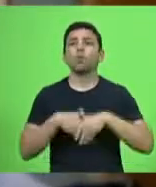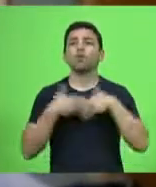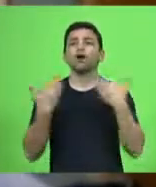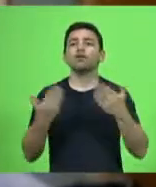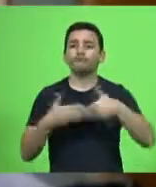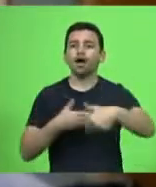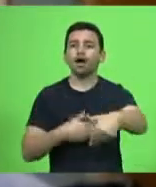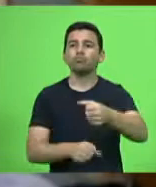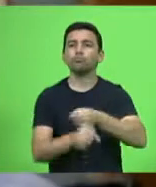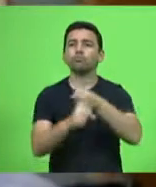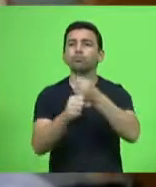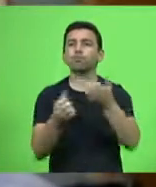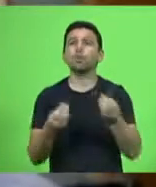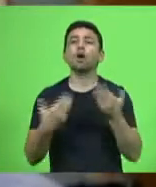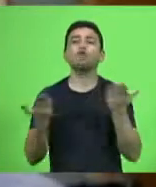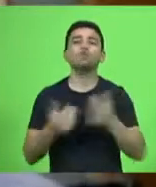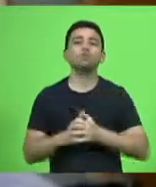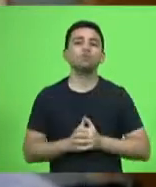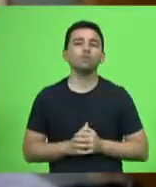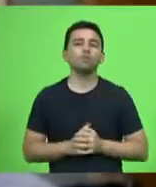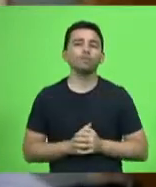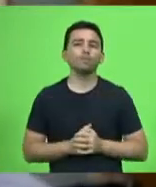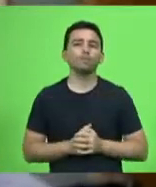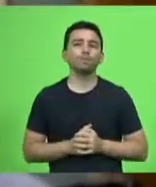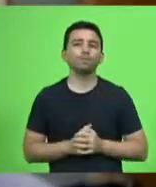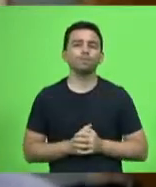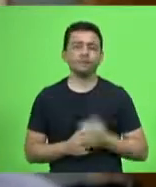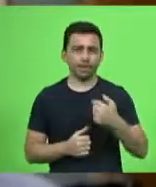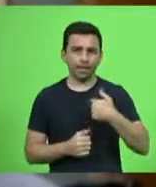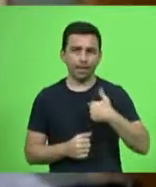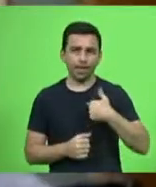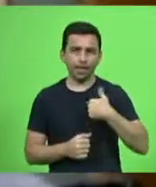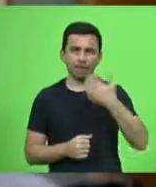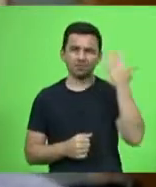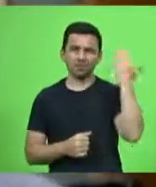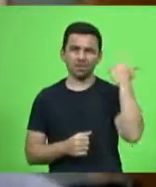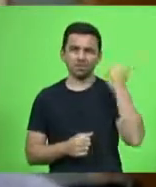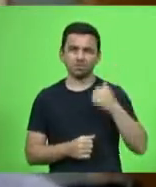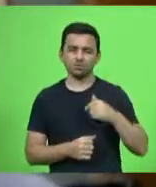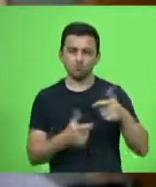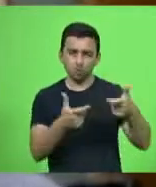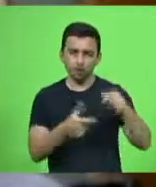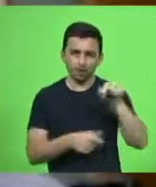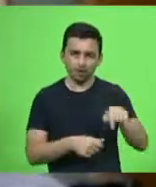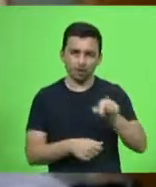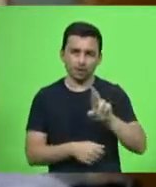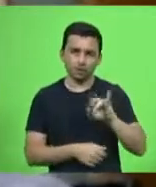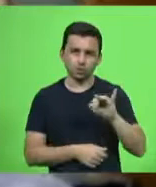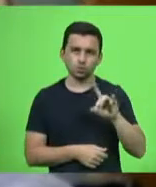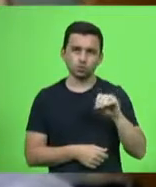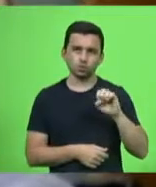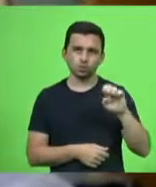sair? Outro dia eu saí de Rio do Sul, à noite,